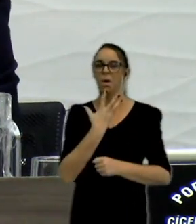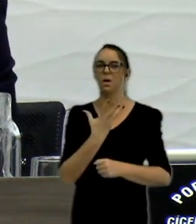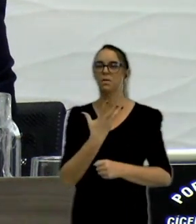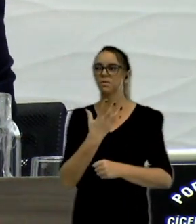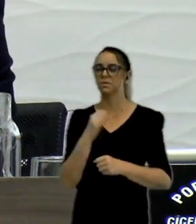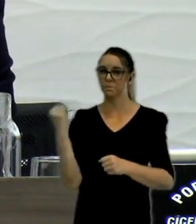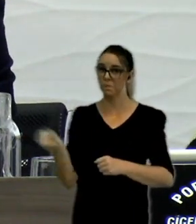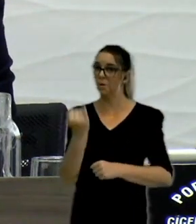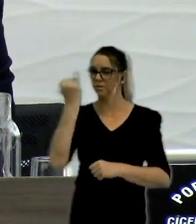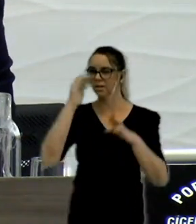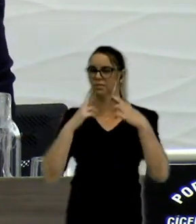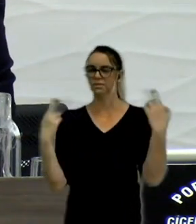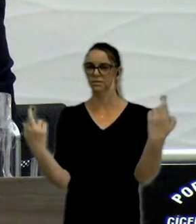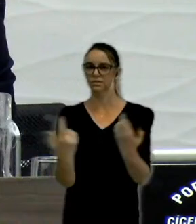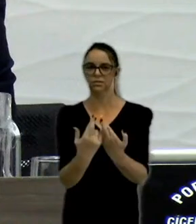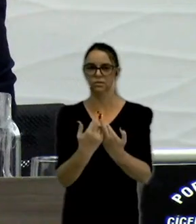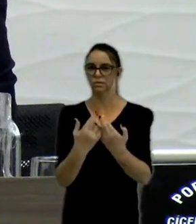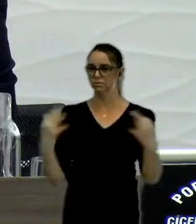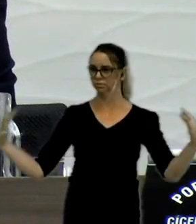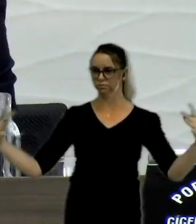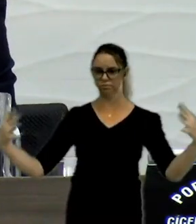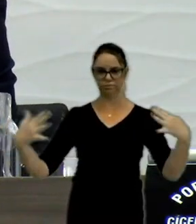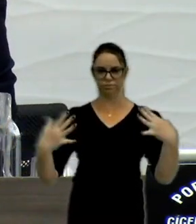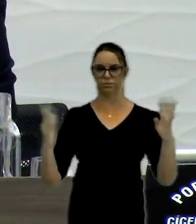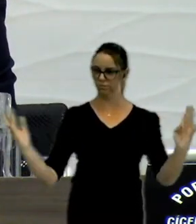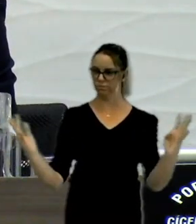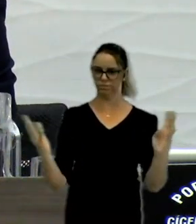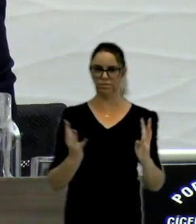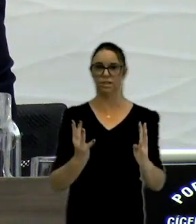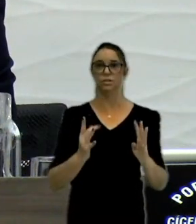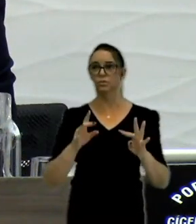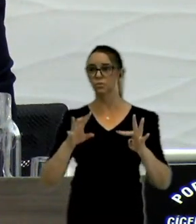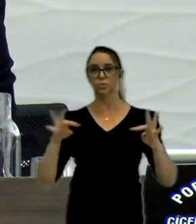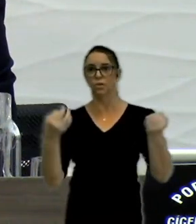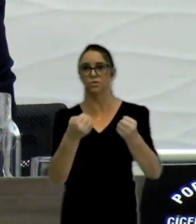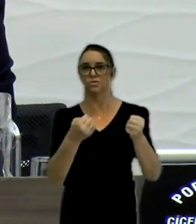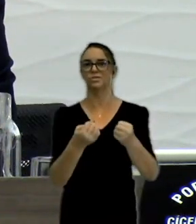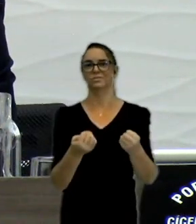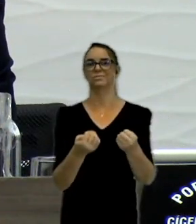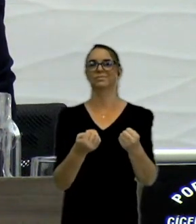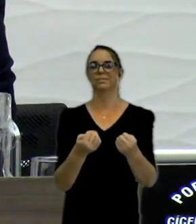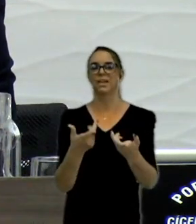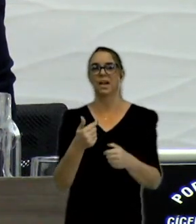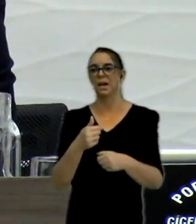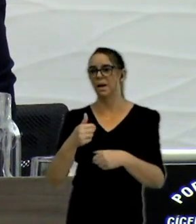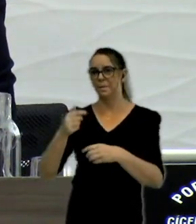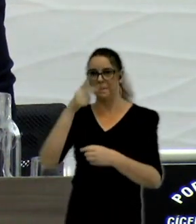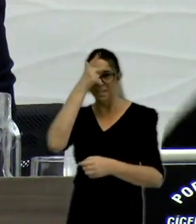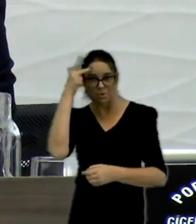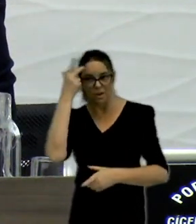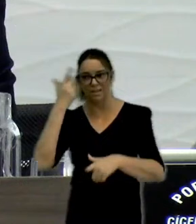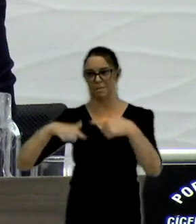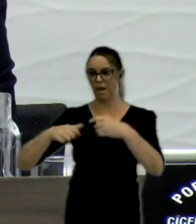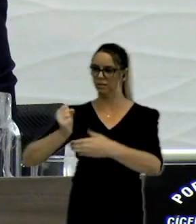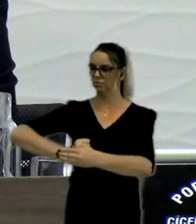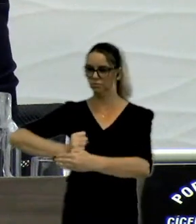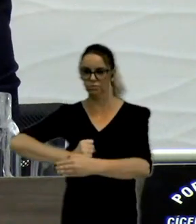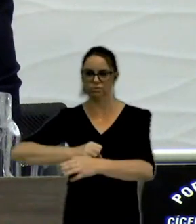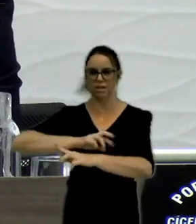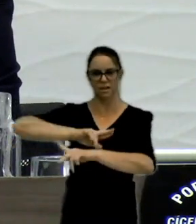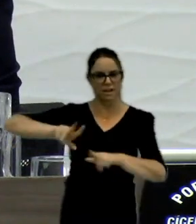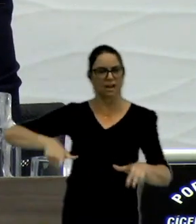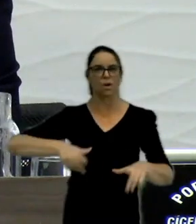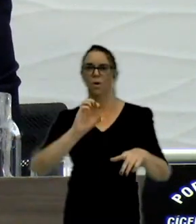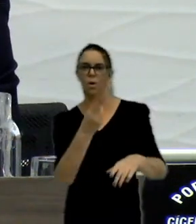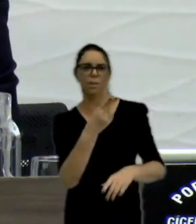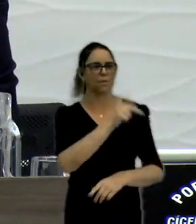reuniu todos que fazem a educação de São Bento do Una, desde porteiros, merendeiros, vigilantes, auxiliares de serviços gerais, professores,